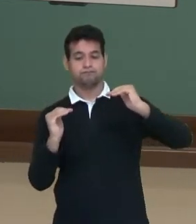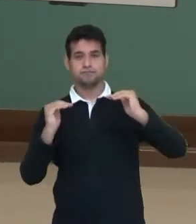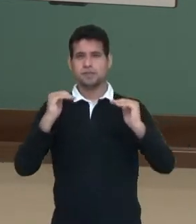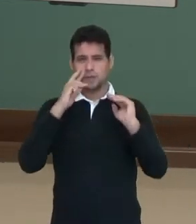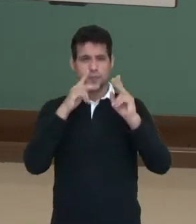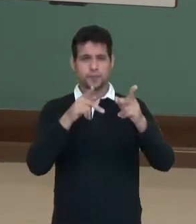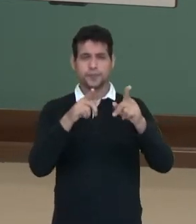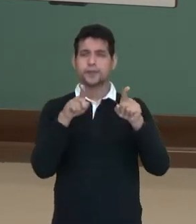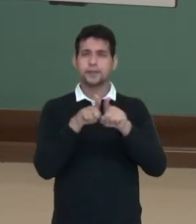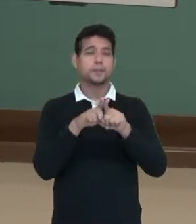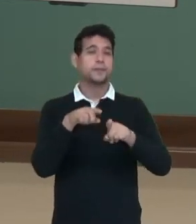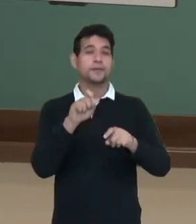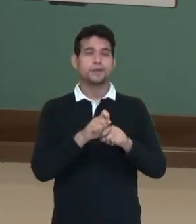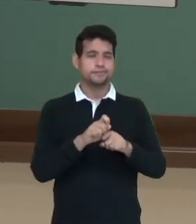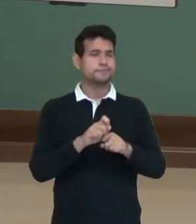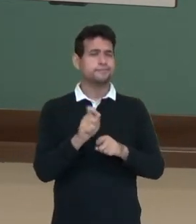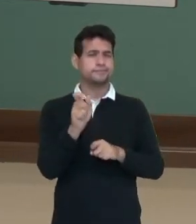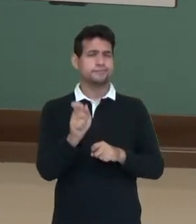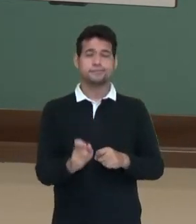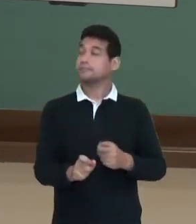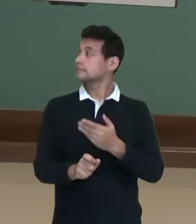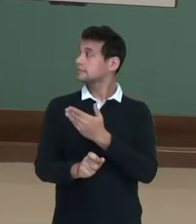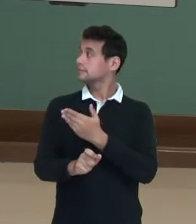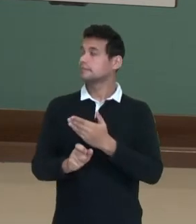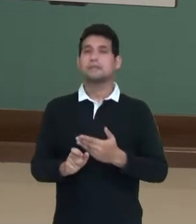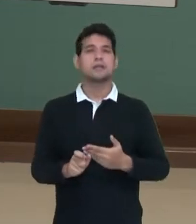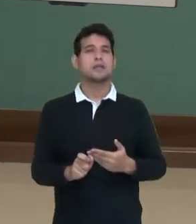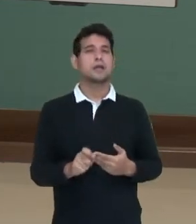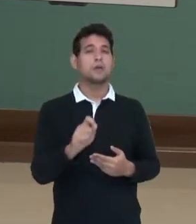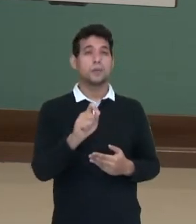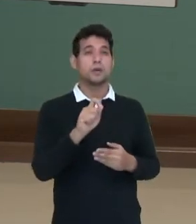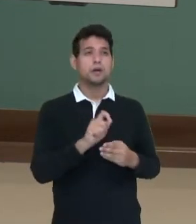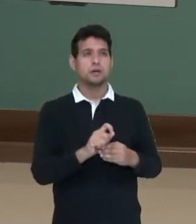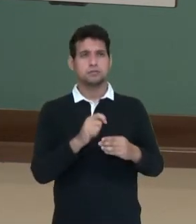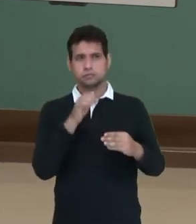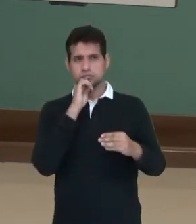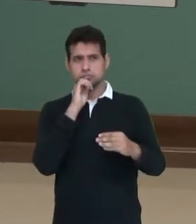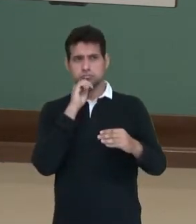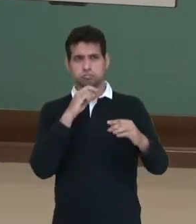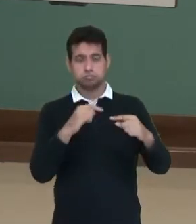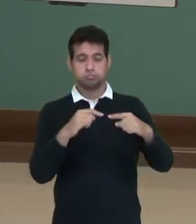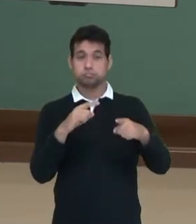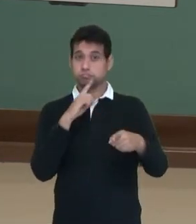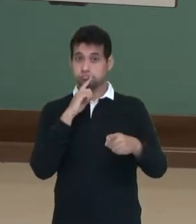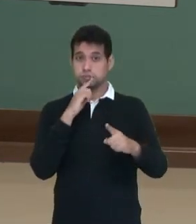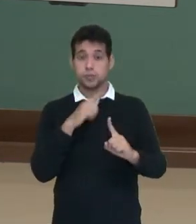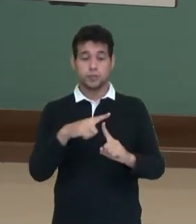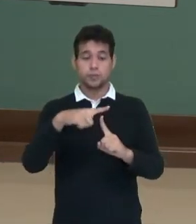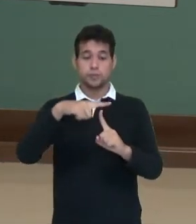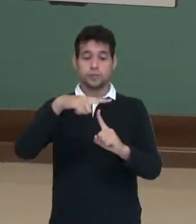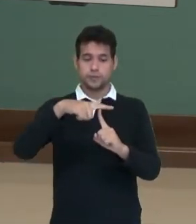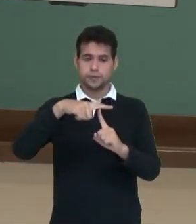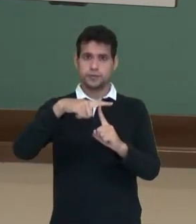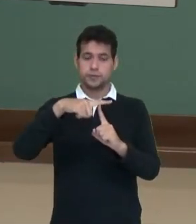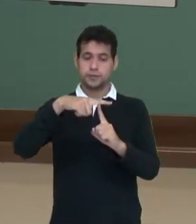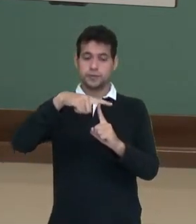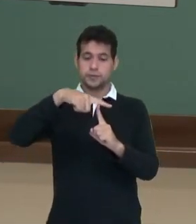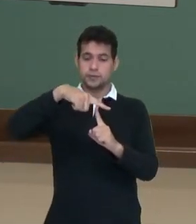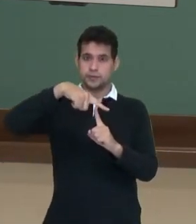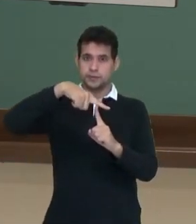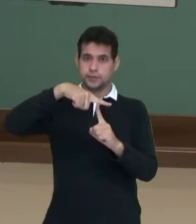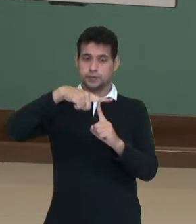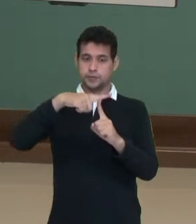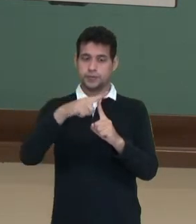observa também ali o que, né? Um ponto de apoio, né? Para que então esse brinquedo venha